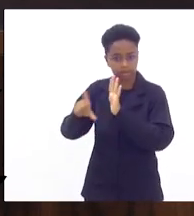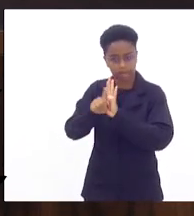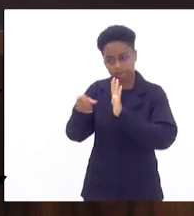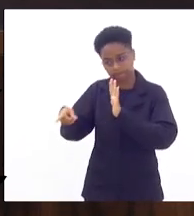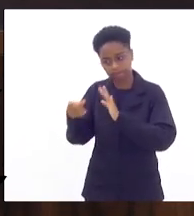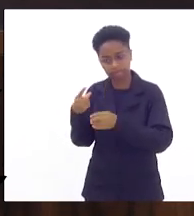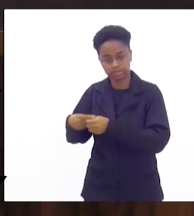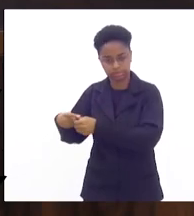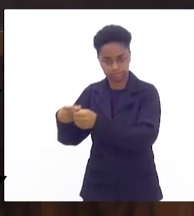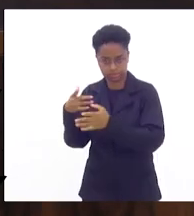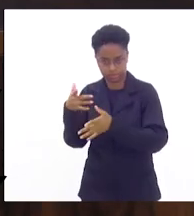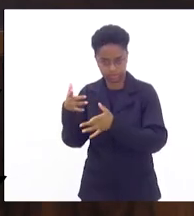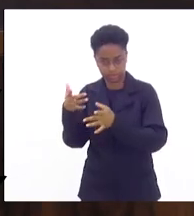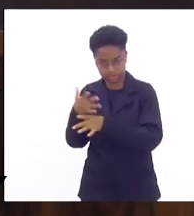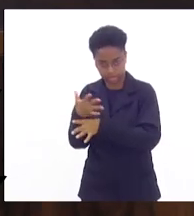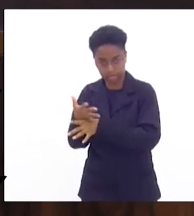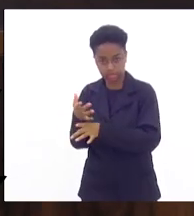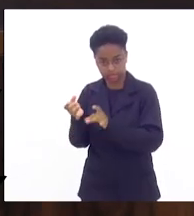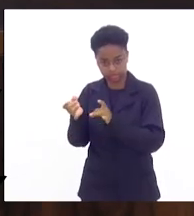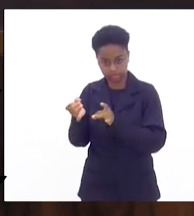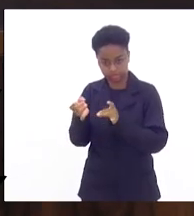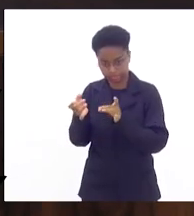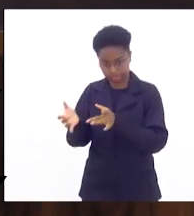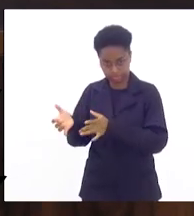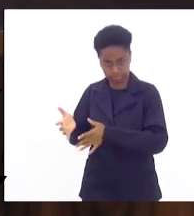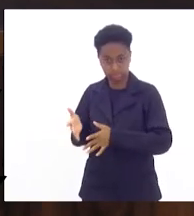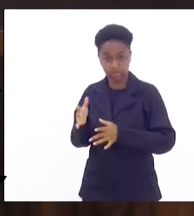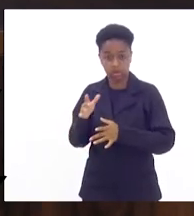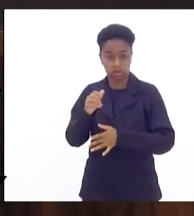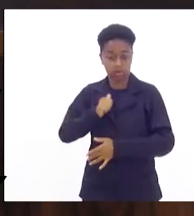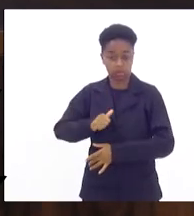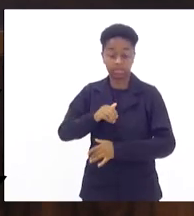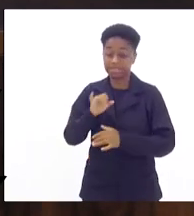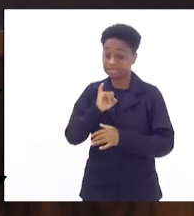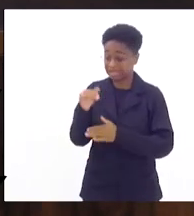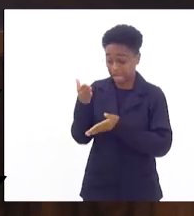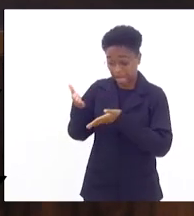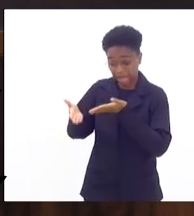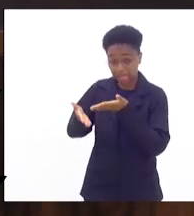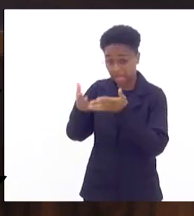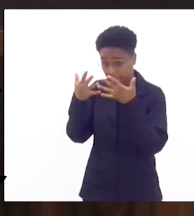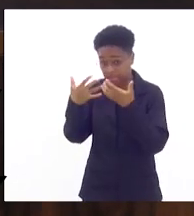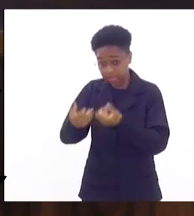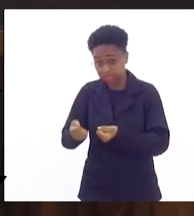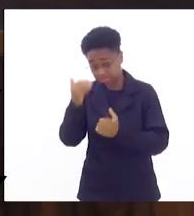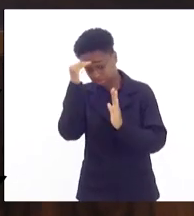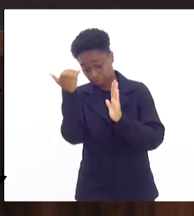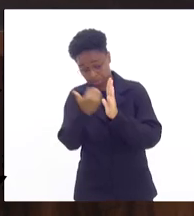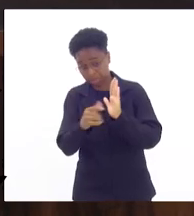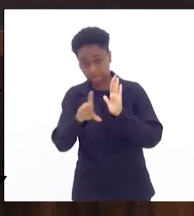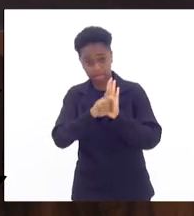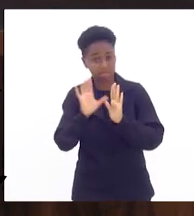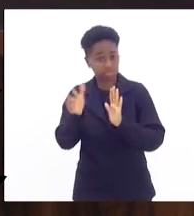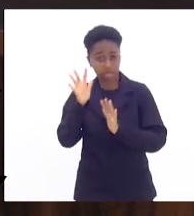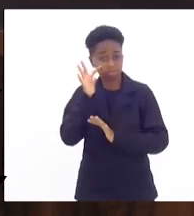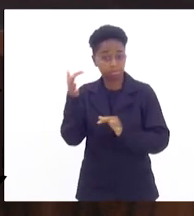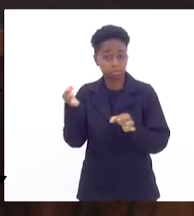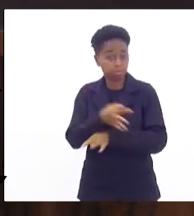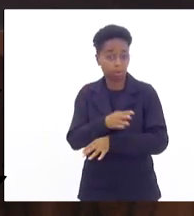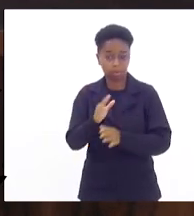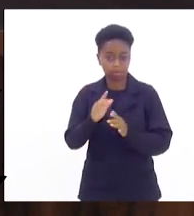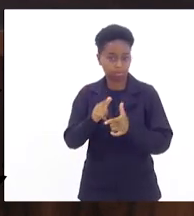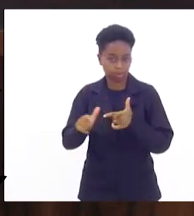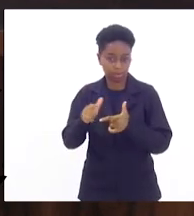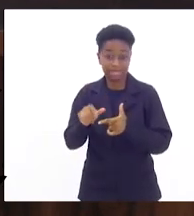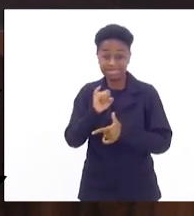Né? Então, isso, se for atendido, por si só, se for atendido a legislação municipal, o problema está resolvido. Se